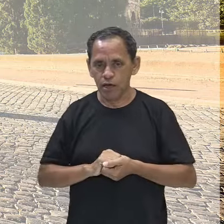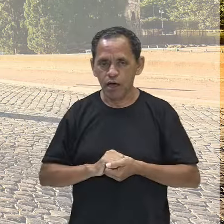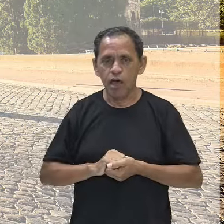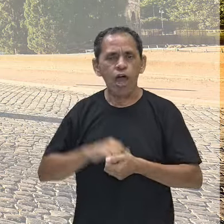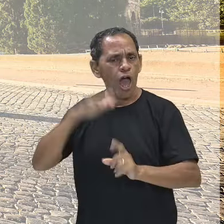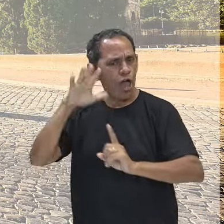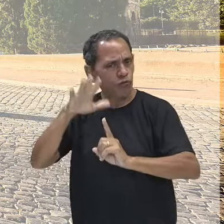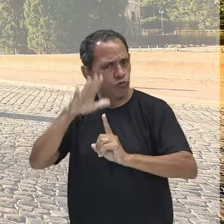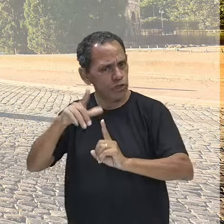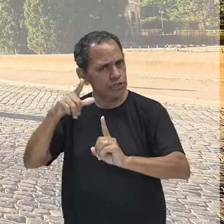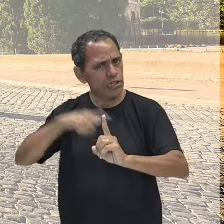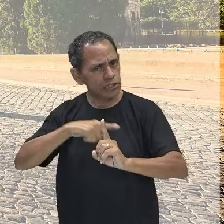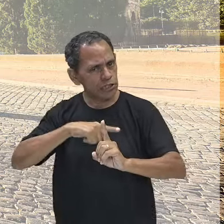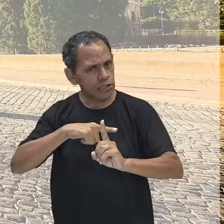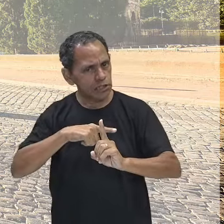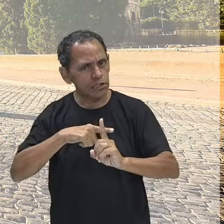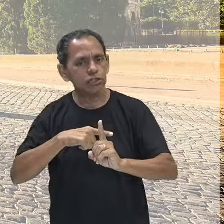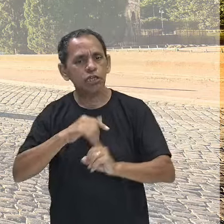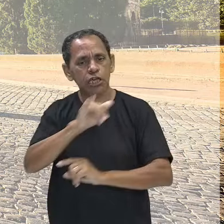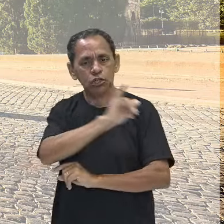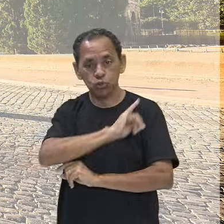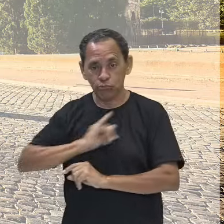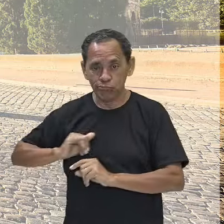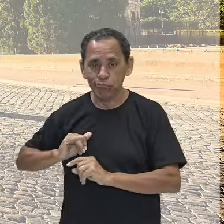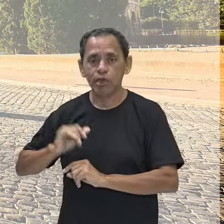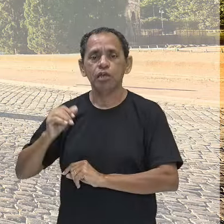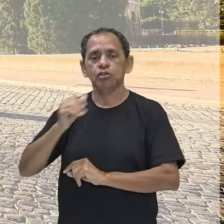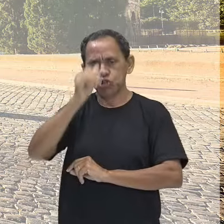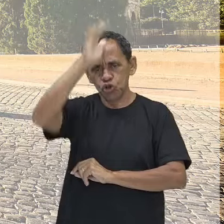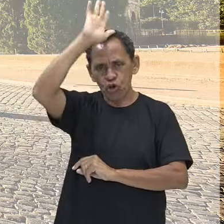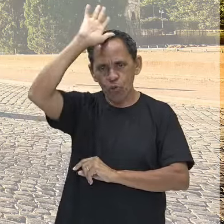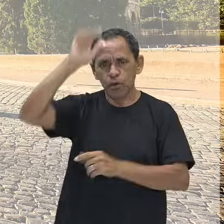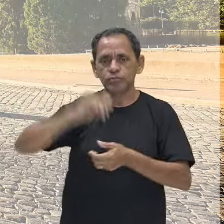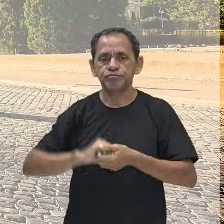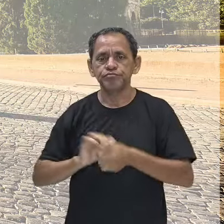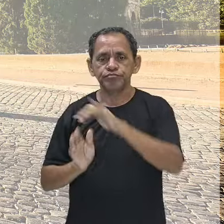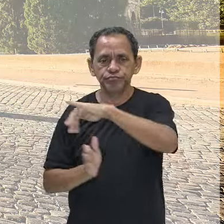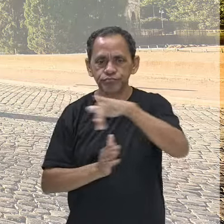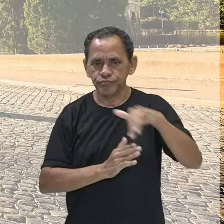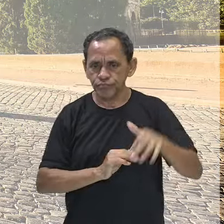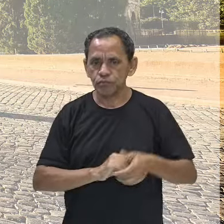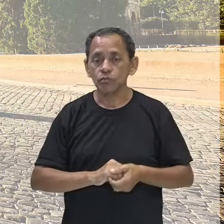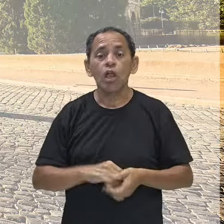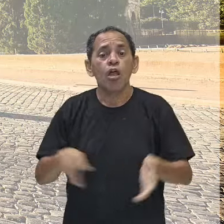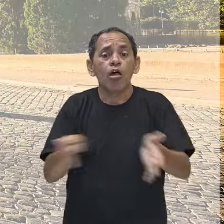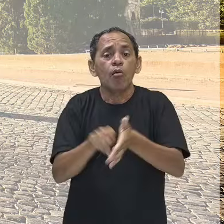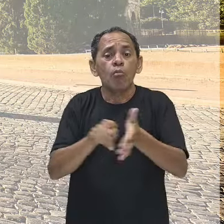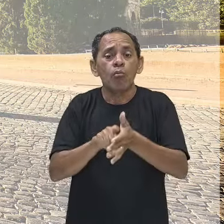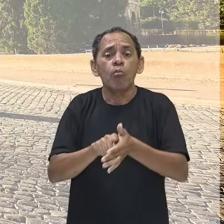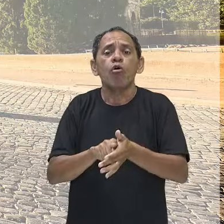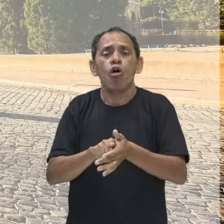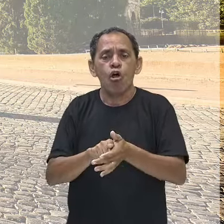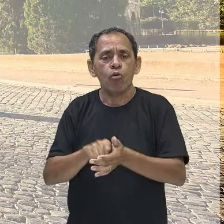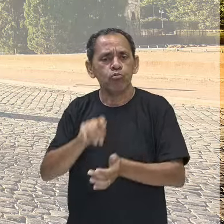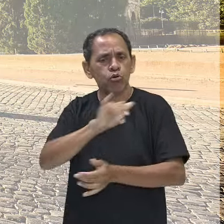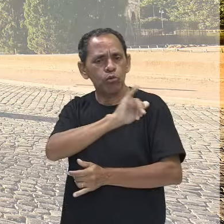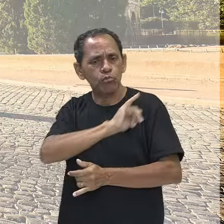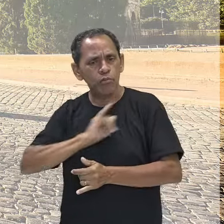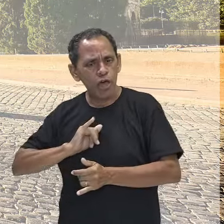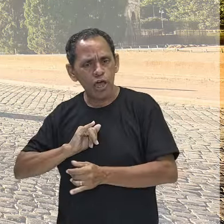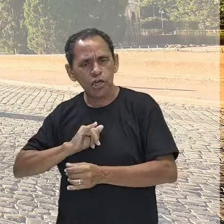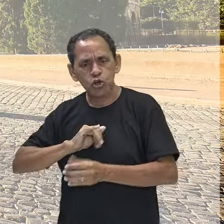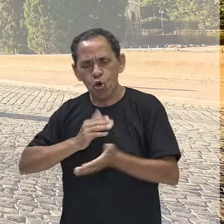do Império Romano. E a gente vai ver posteriormente que esse próprio Império Romano vai começar a incorporar